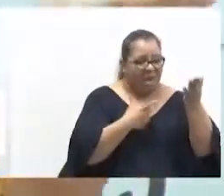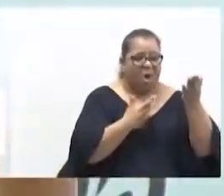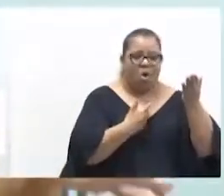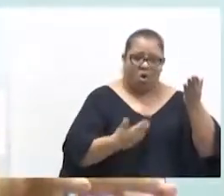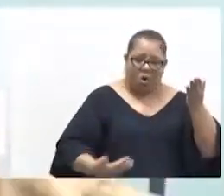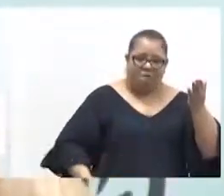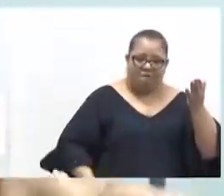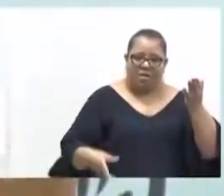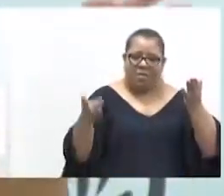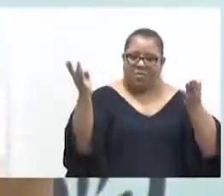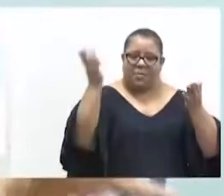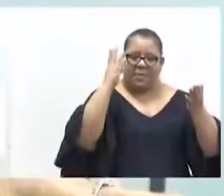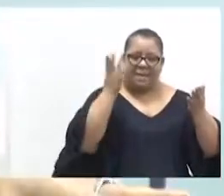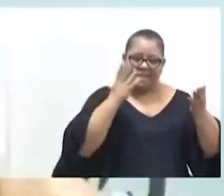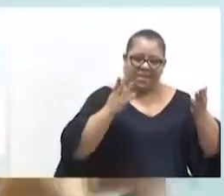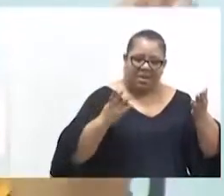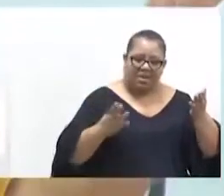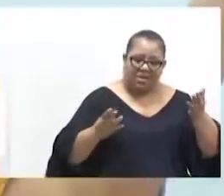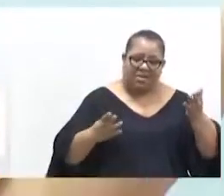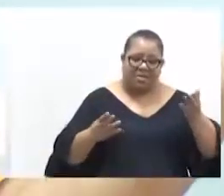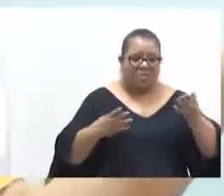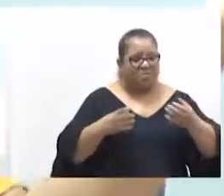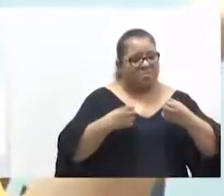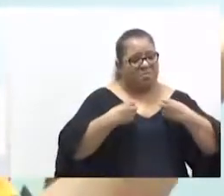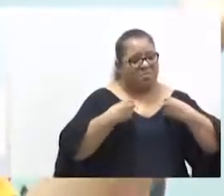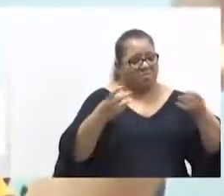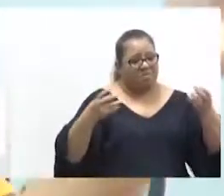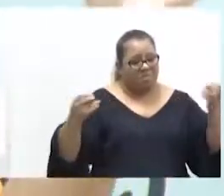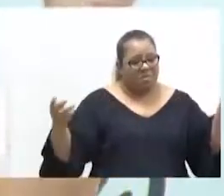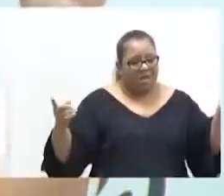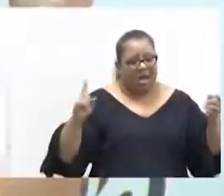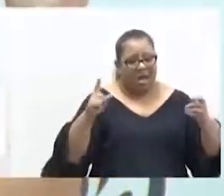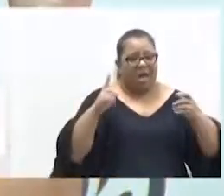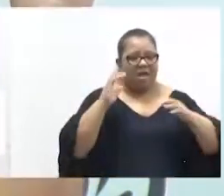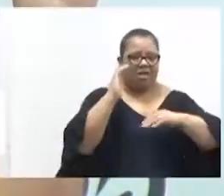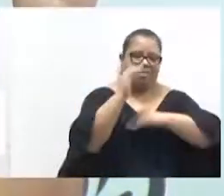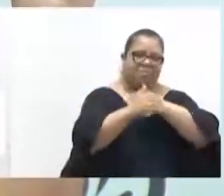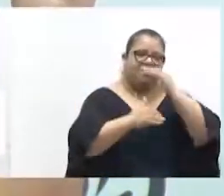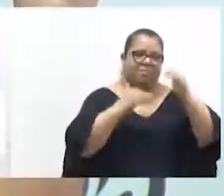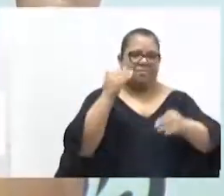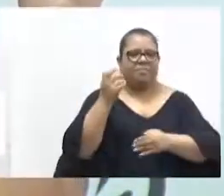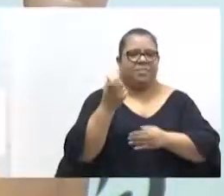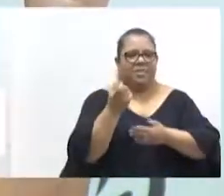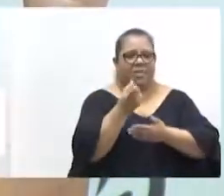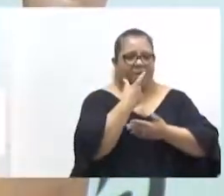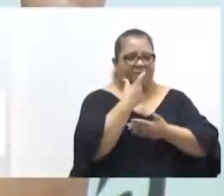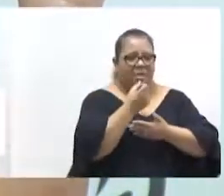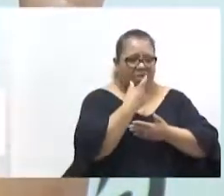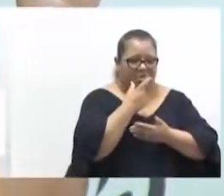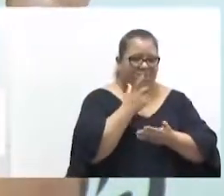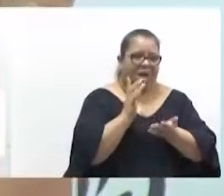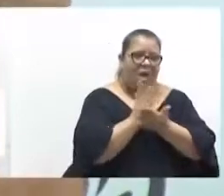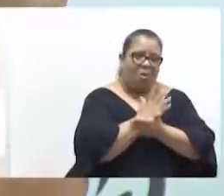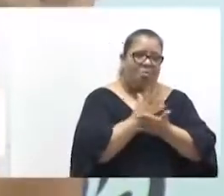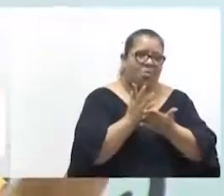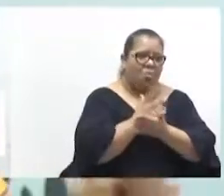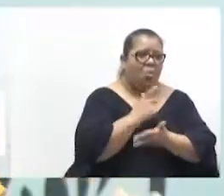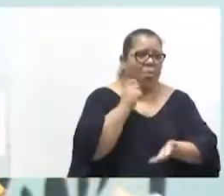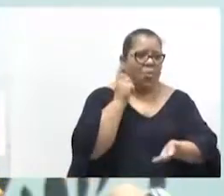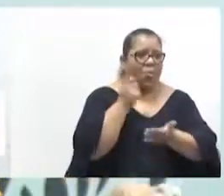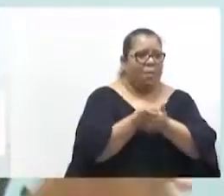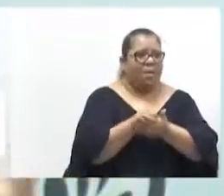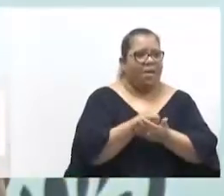todo o Brasil, porque já é mais do que claro o grande sucesso do tratamento do câncer de mama. Então, alguns medicamentos são repassados em forma